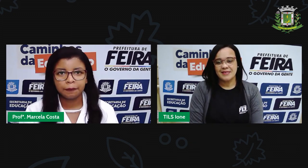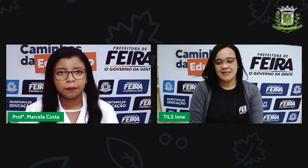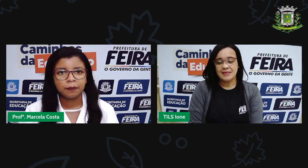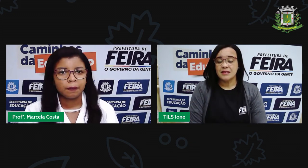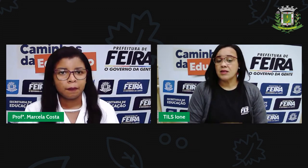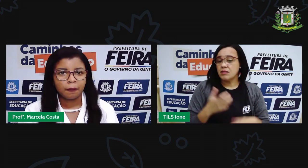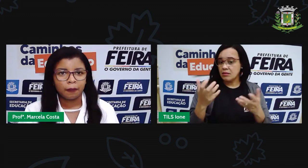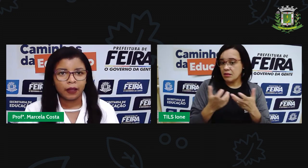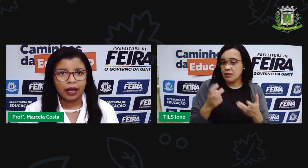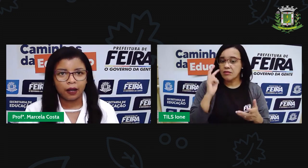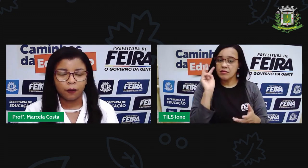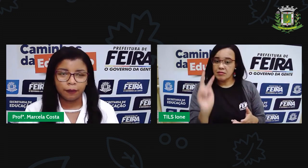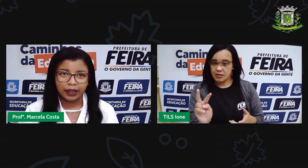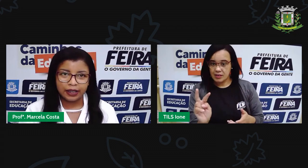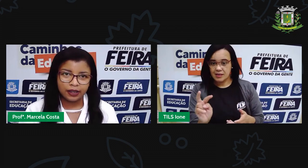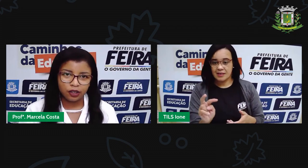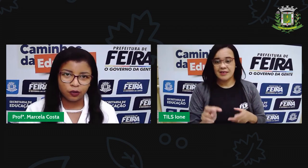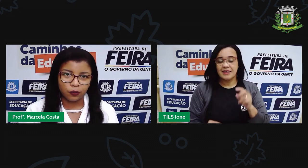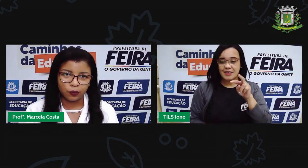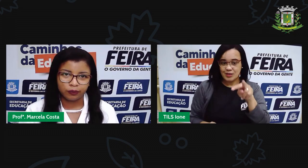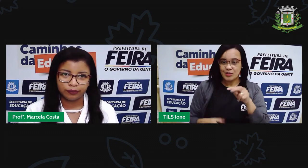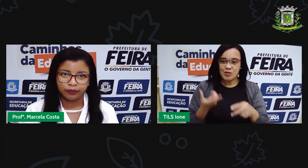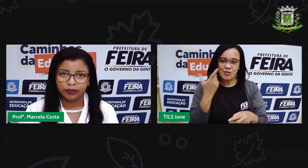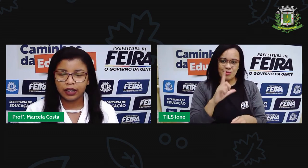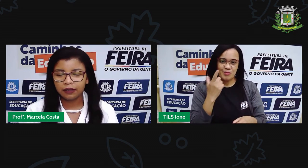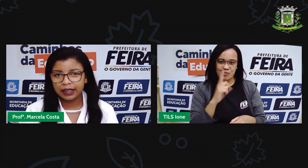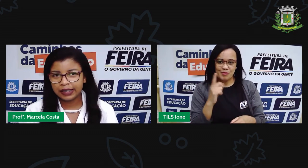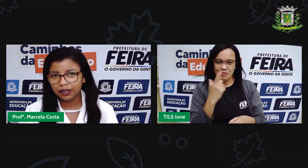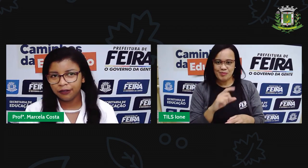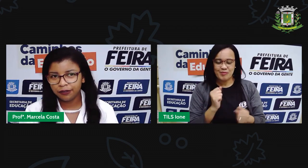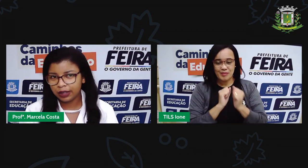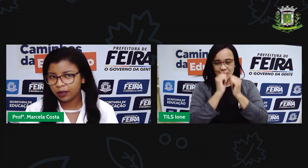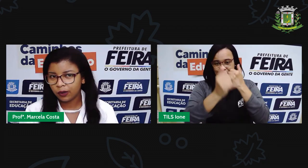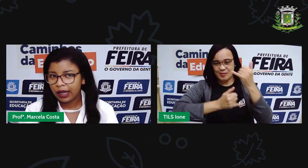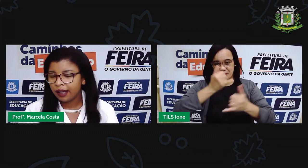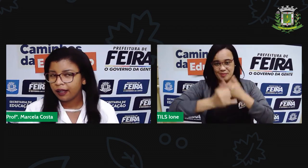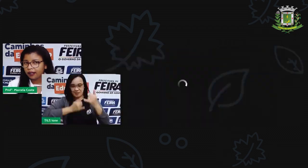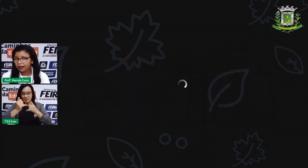conseguir acompanhar esse jogo. Não vai ser